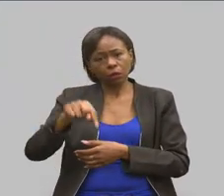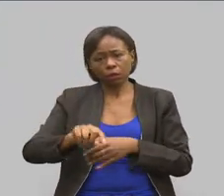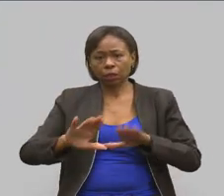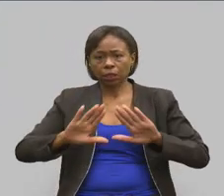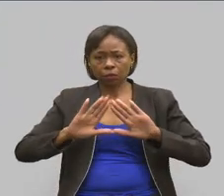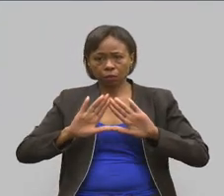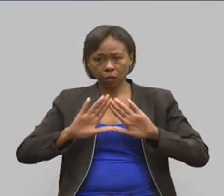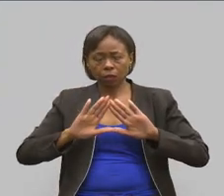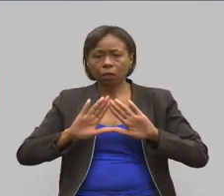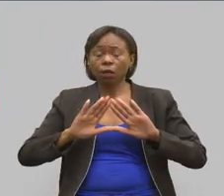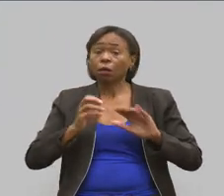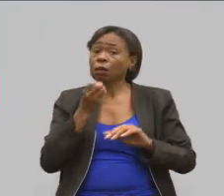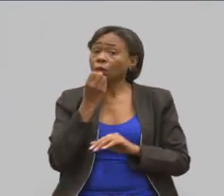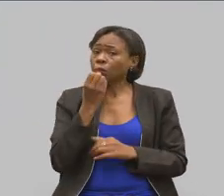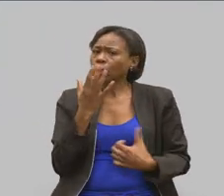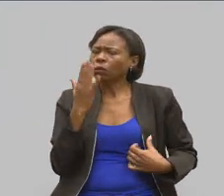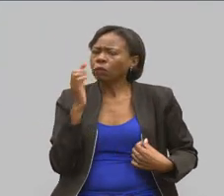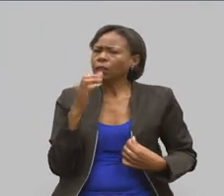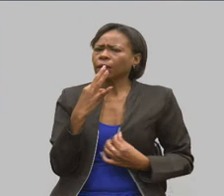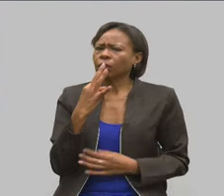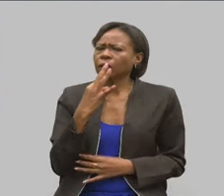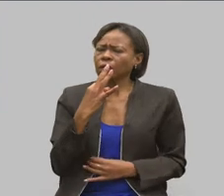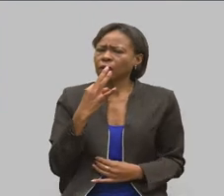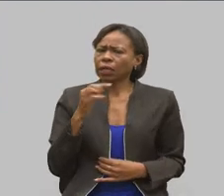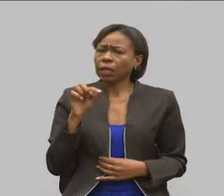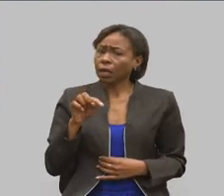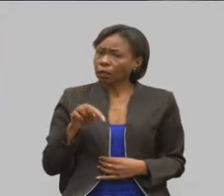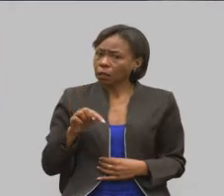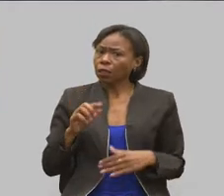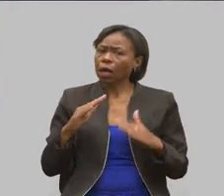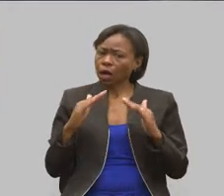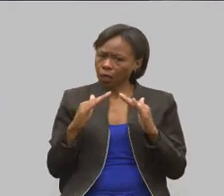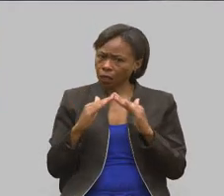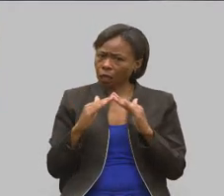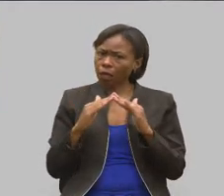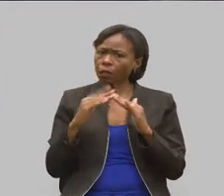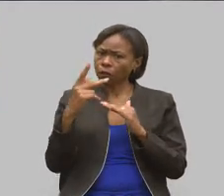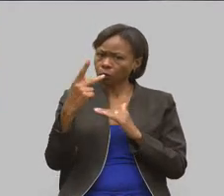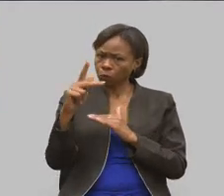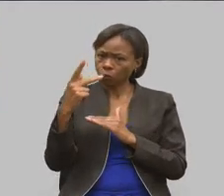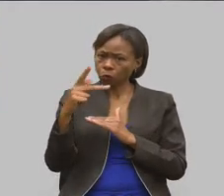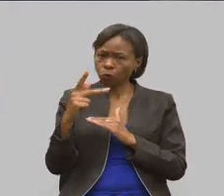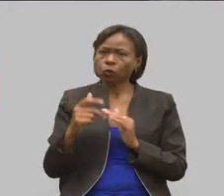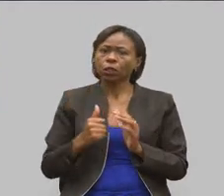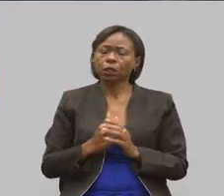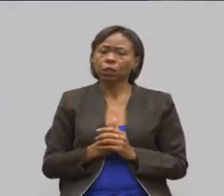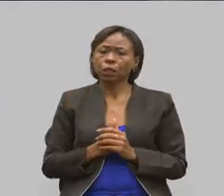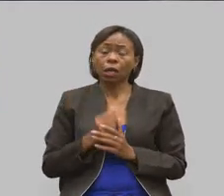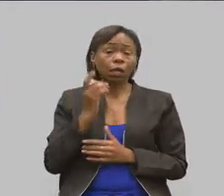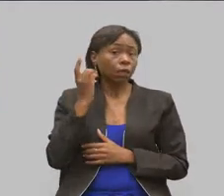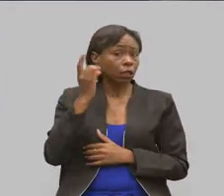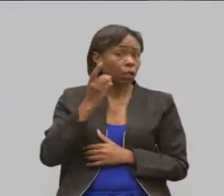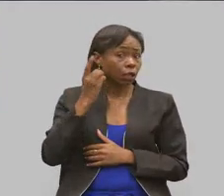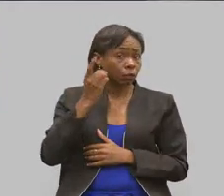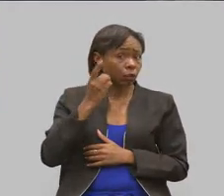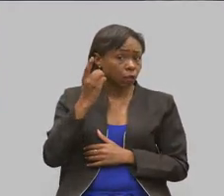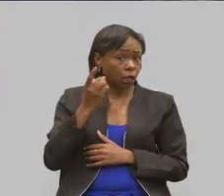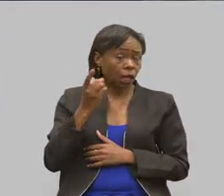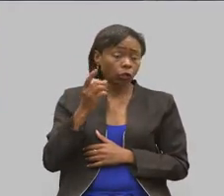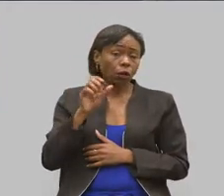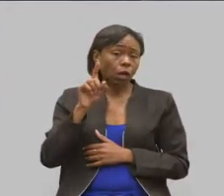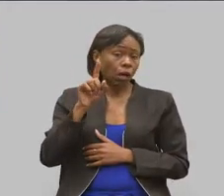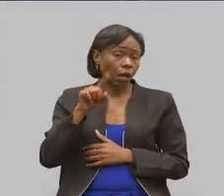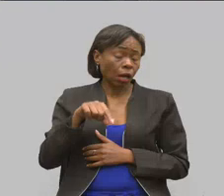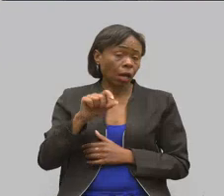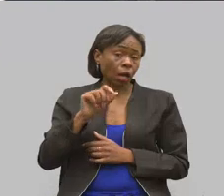vocês saibam que a assembleia é a casa de vocês é que nós deputados somos porta-vozes Na